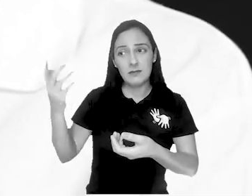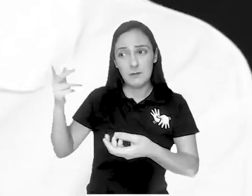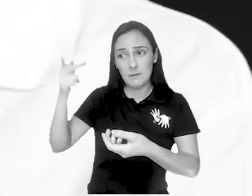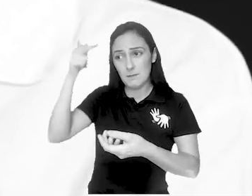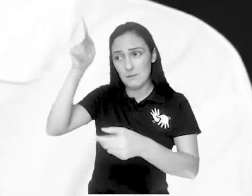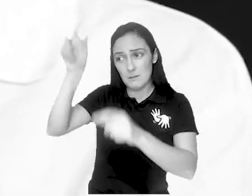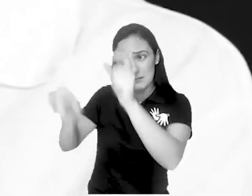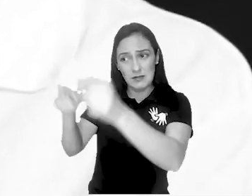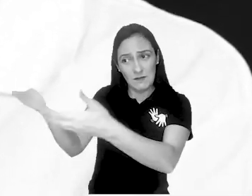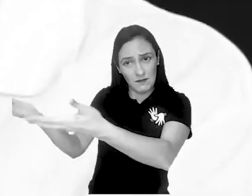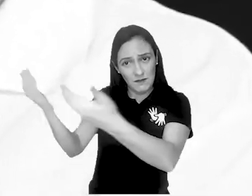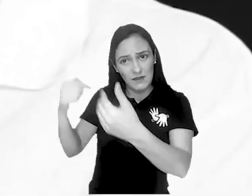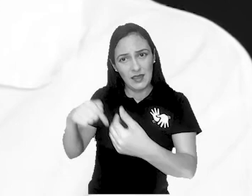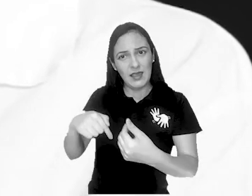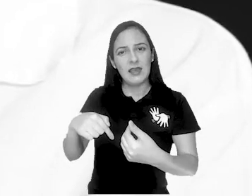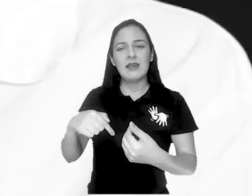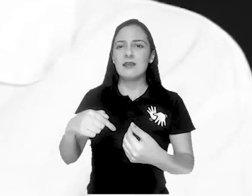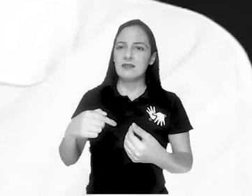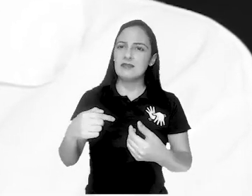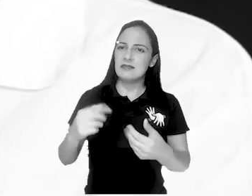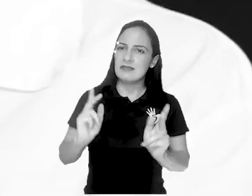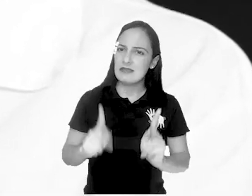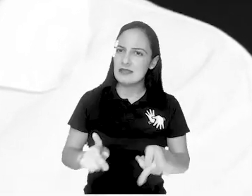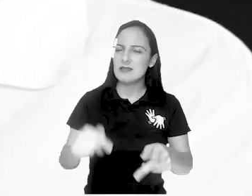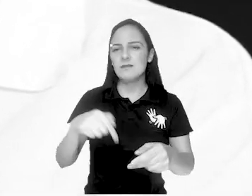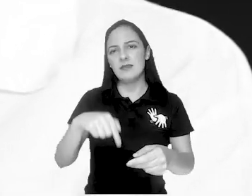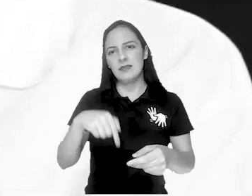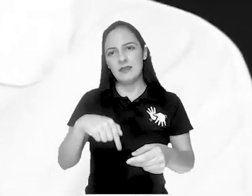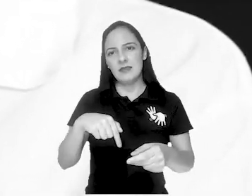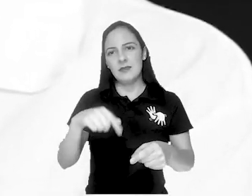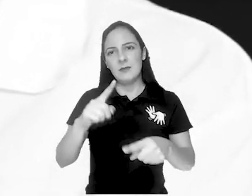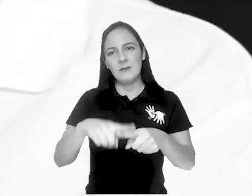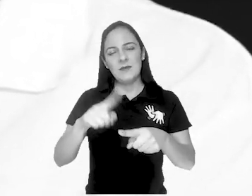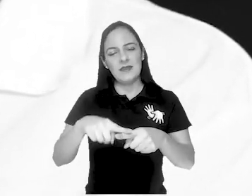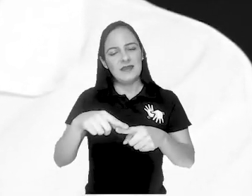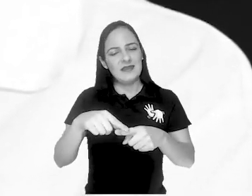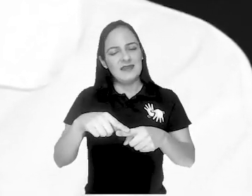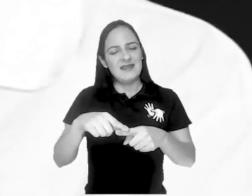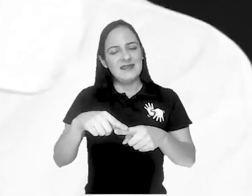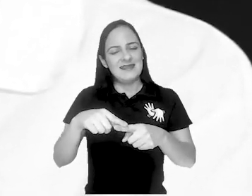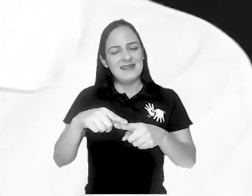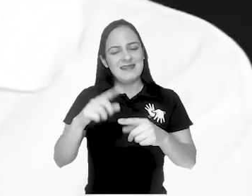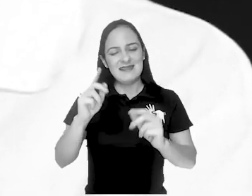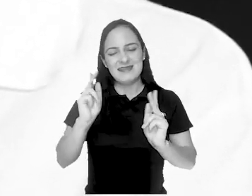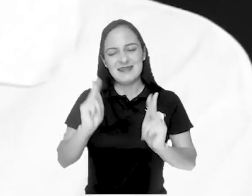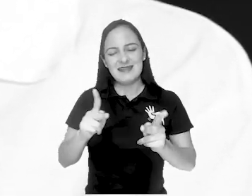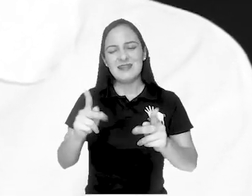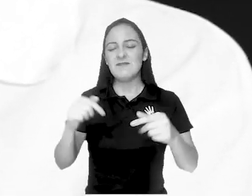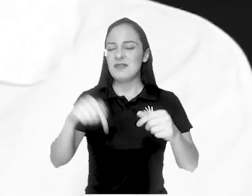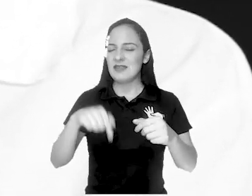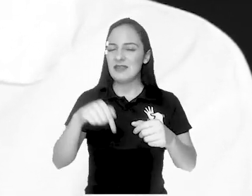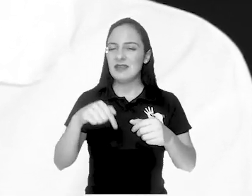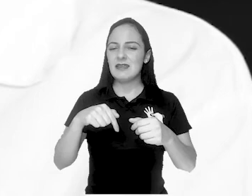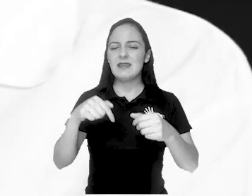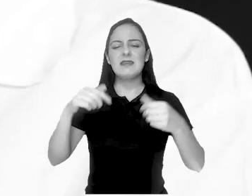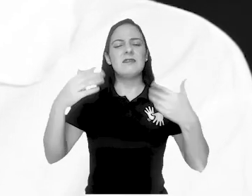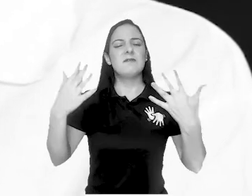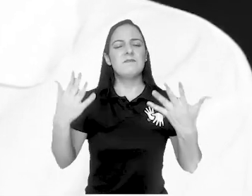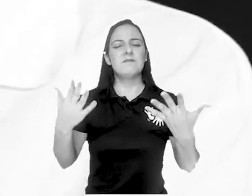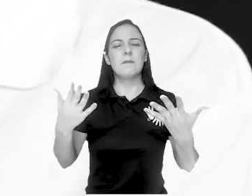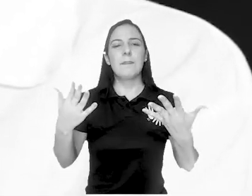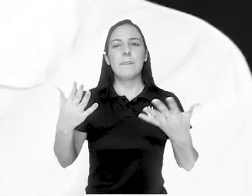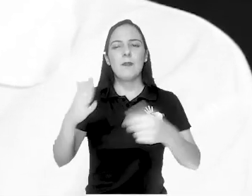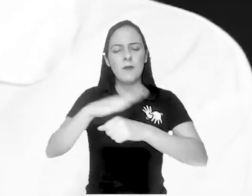servi-las bem para que elas voltem. Porque nós estaremos sempre esperando, de braços abertos, esse